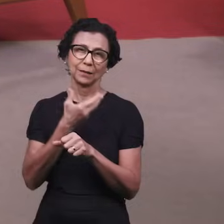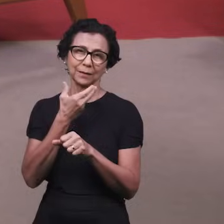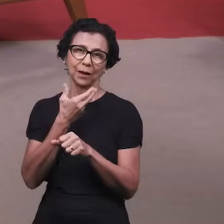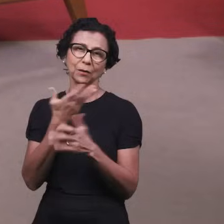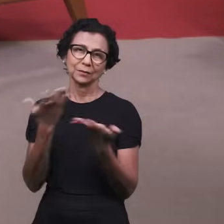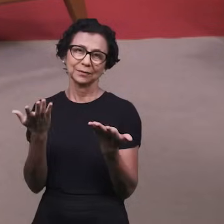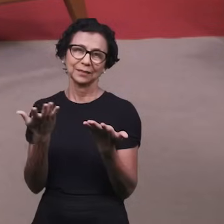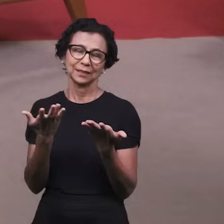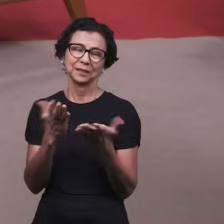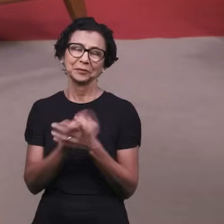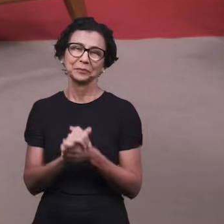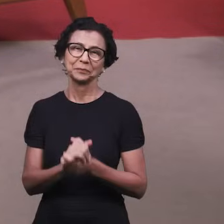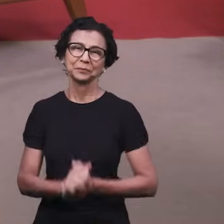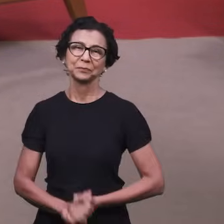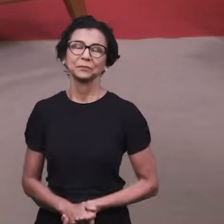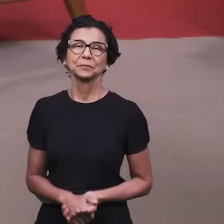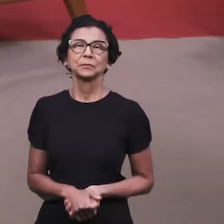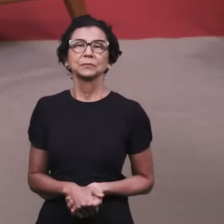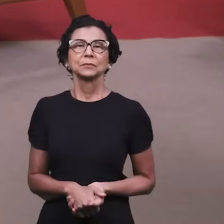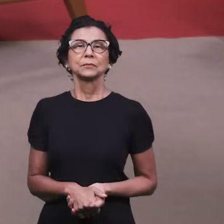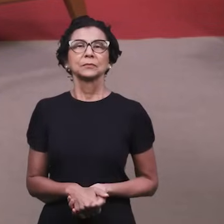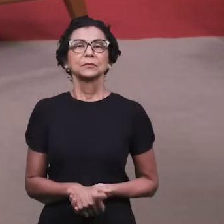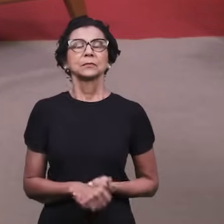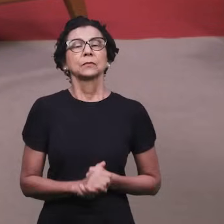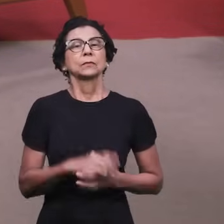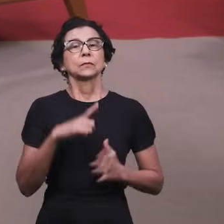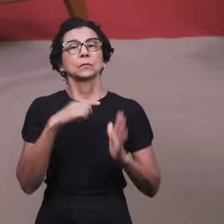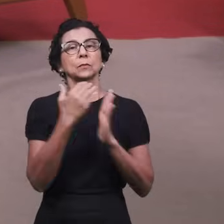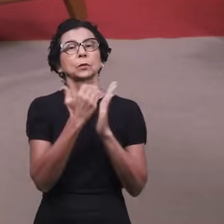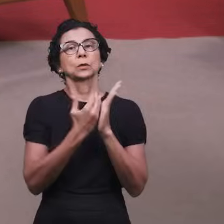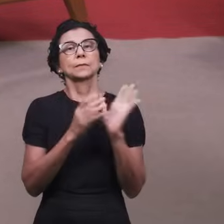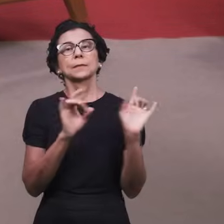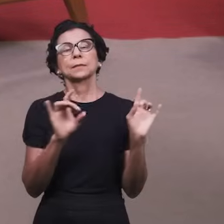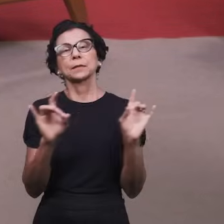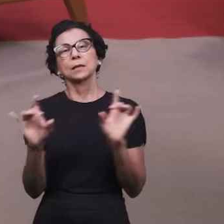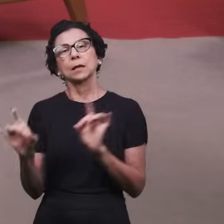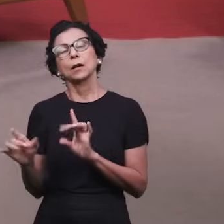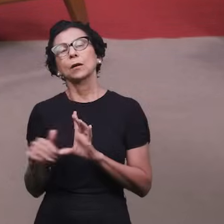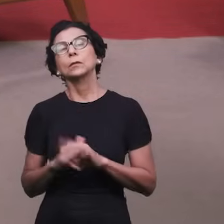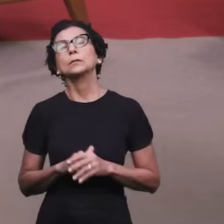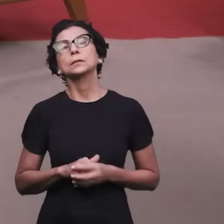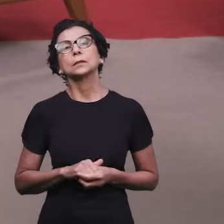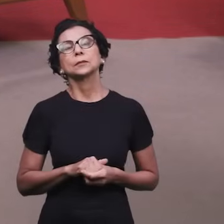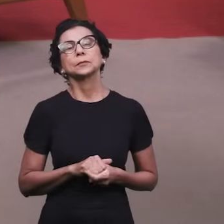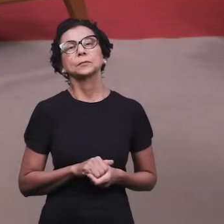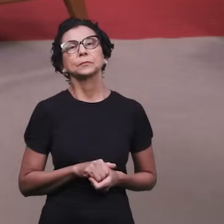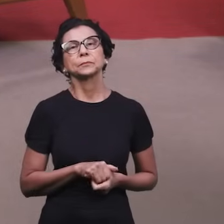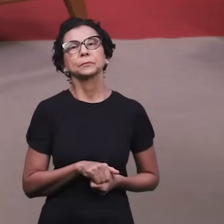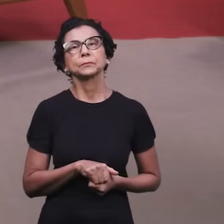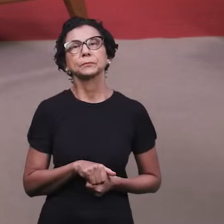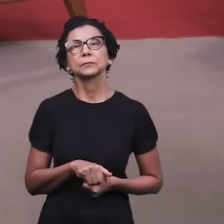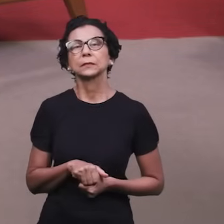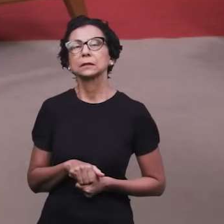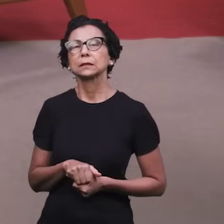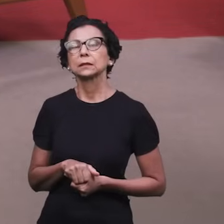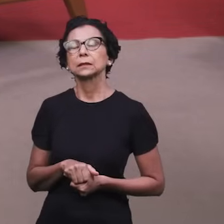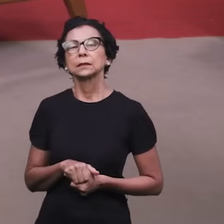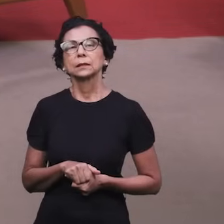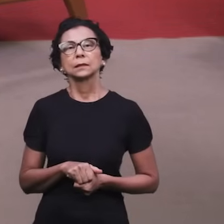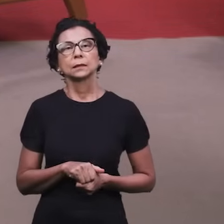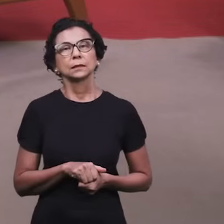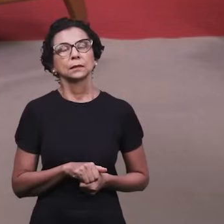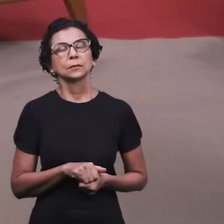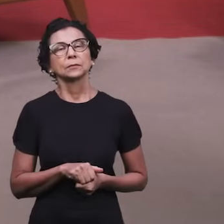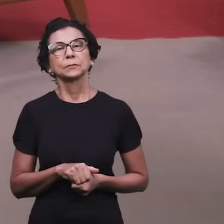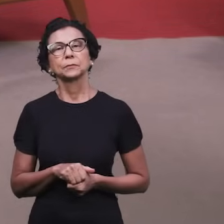último programa de 2023. Estarei ausente de alguns programas, porque estarei numa viagem, né?